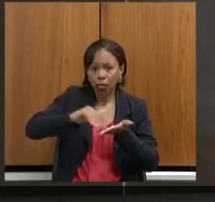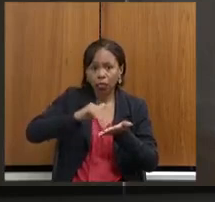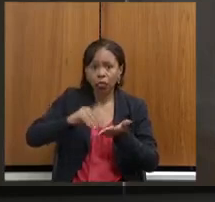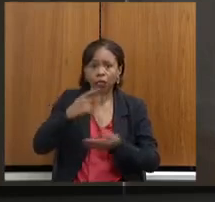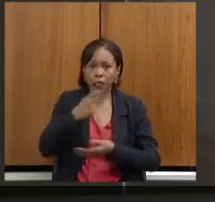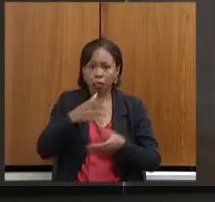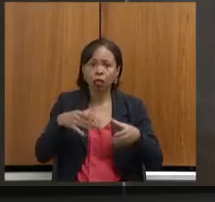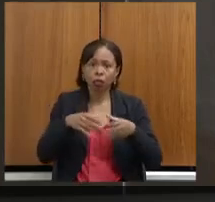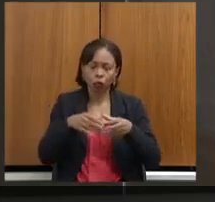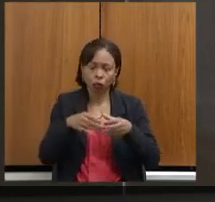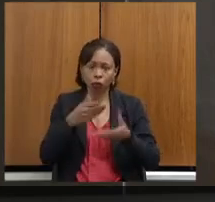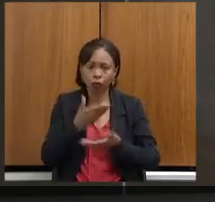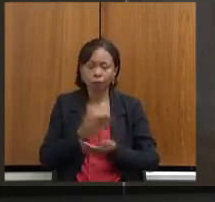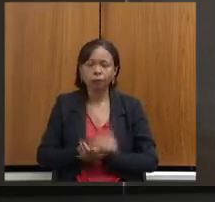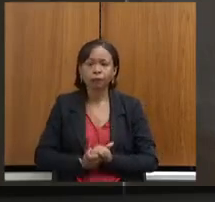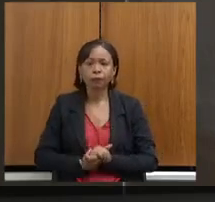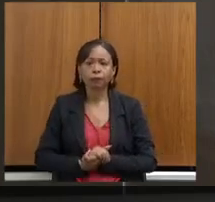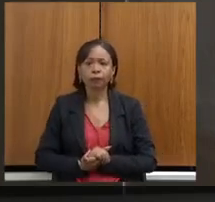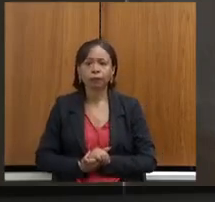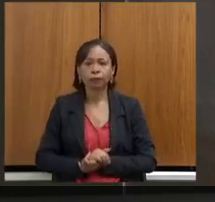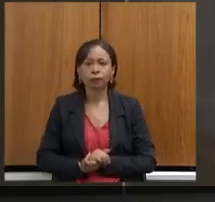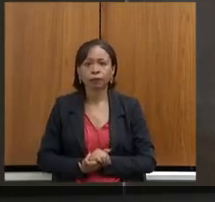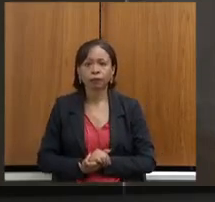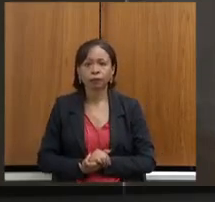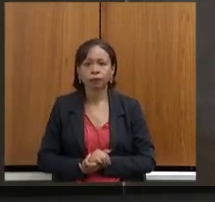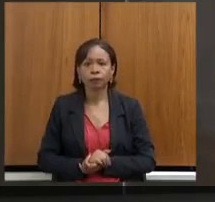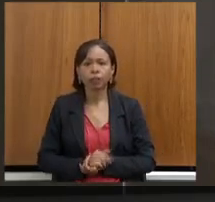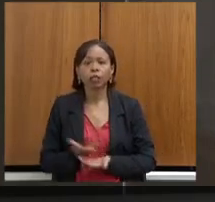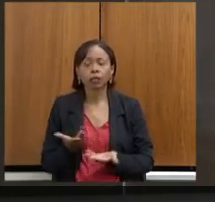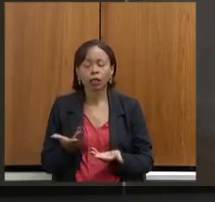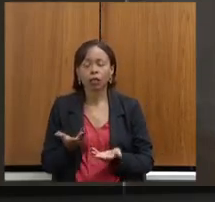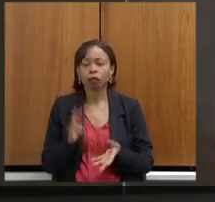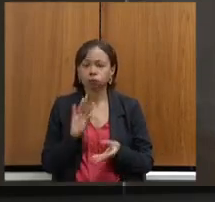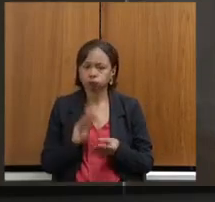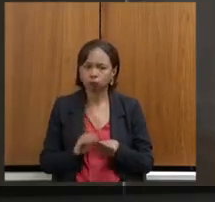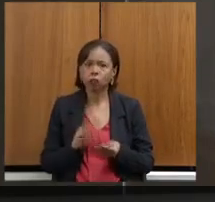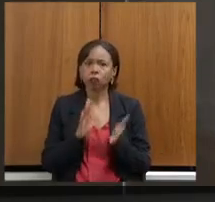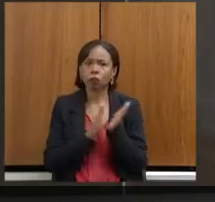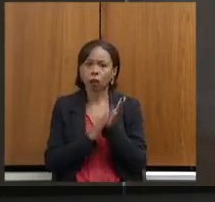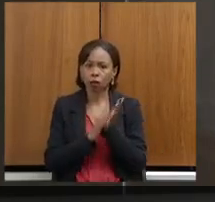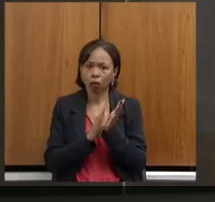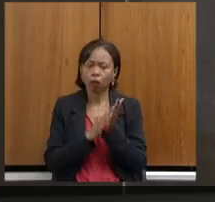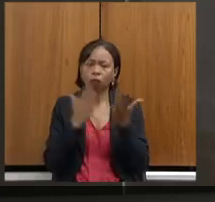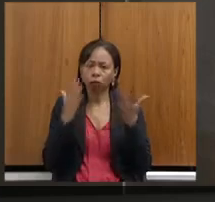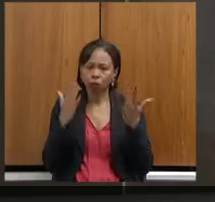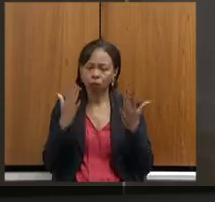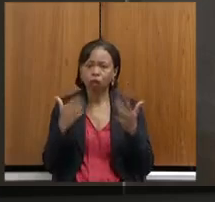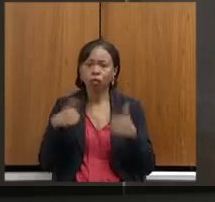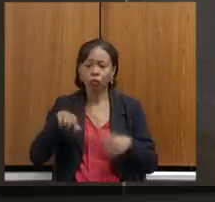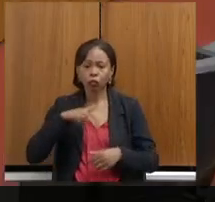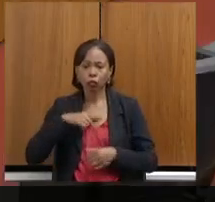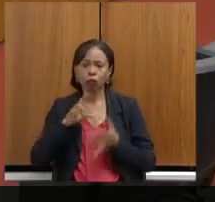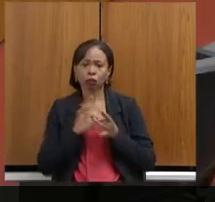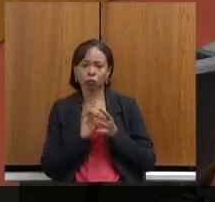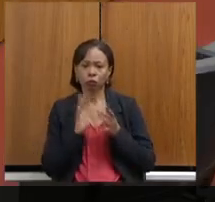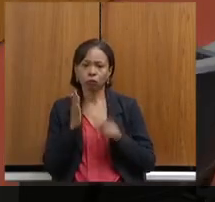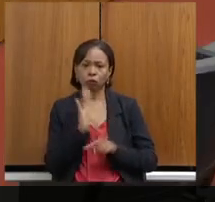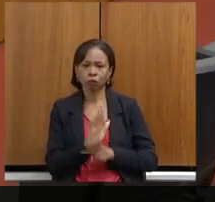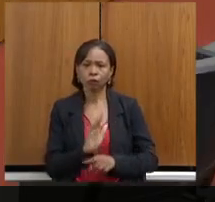do órgão na Instituição no mais é isso parabenizar e dizer que estamos à disposição